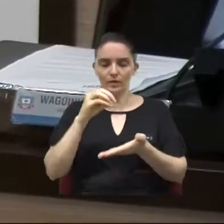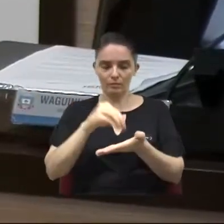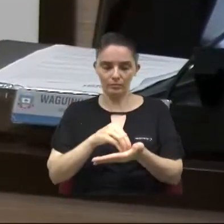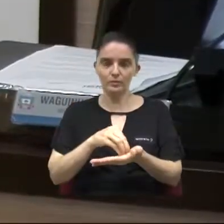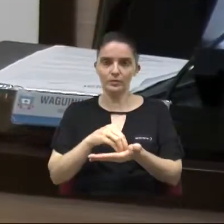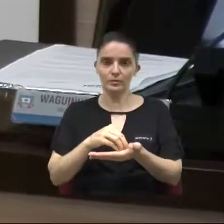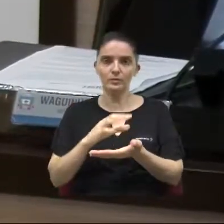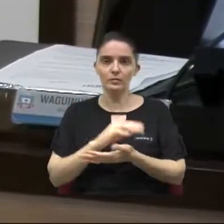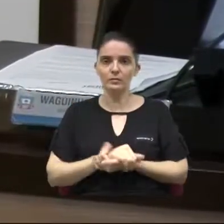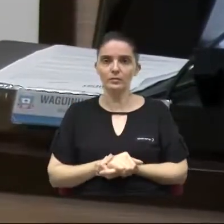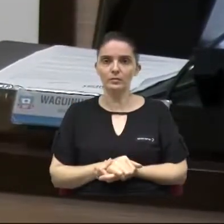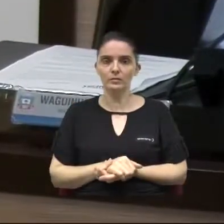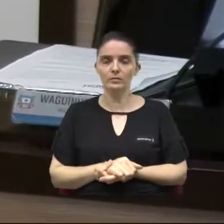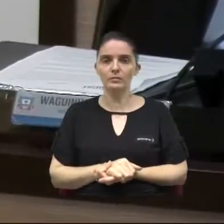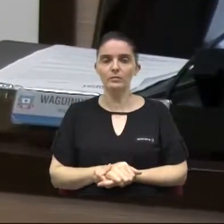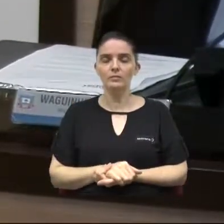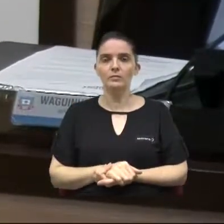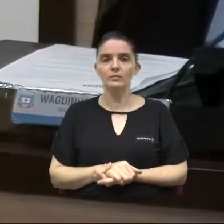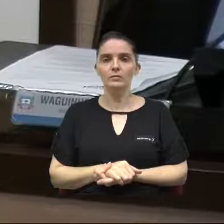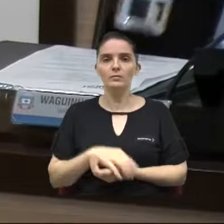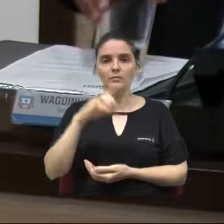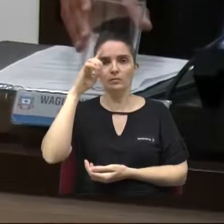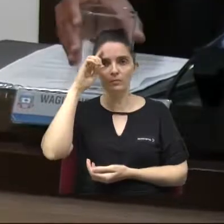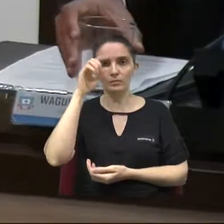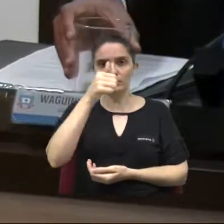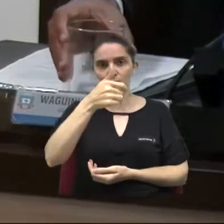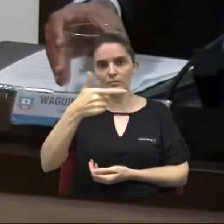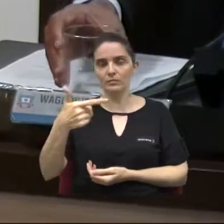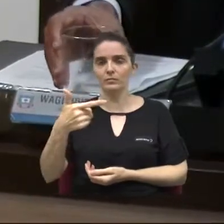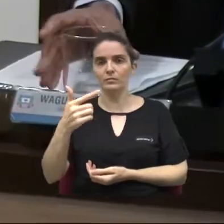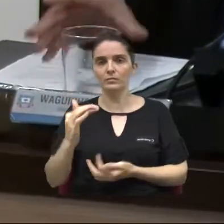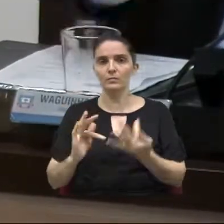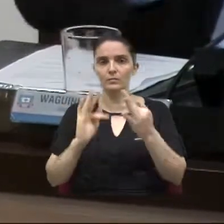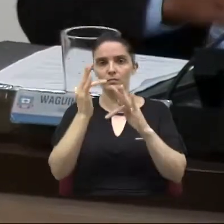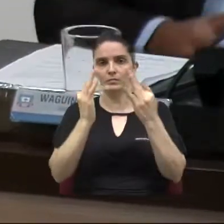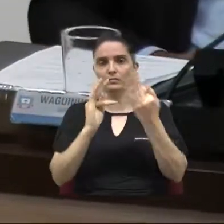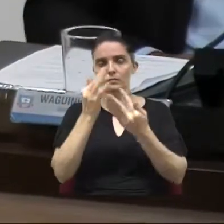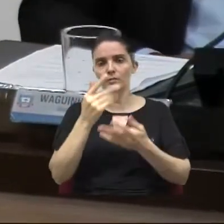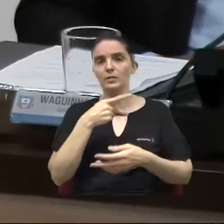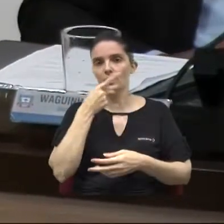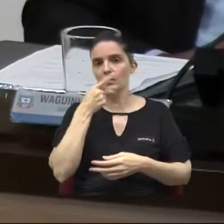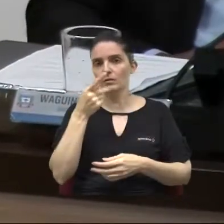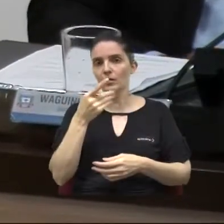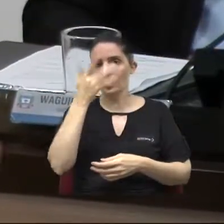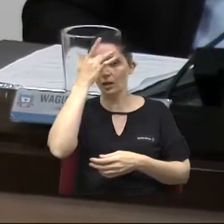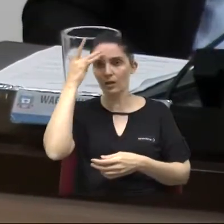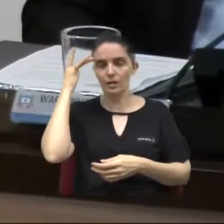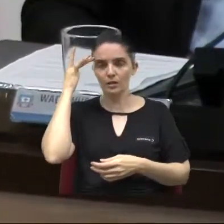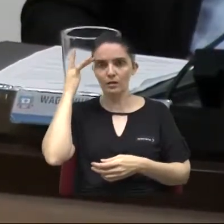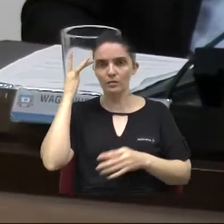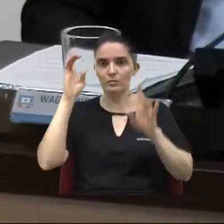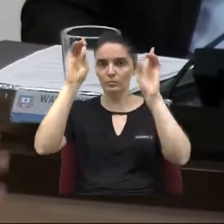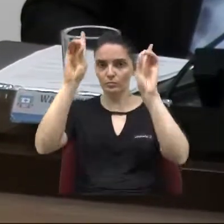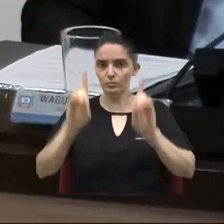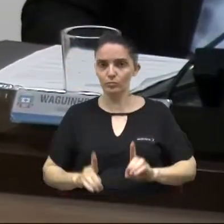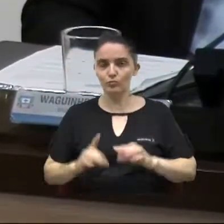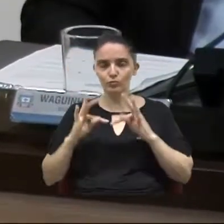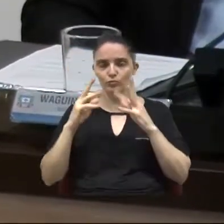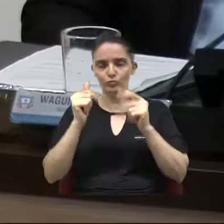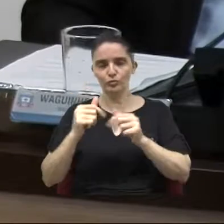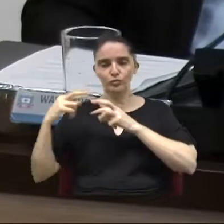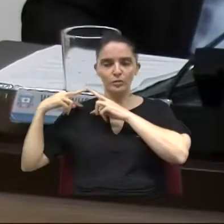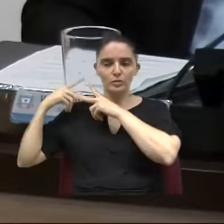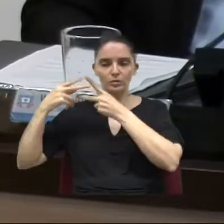prelo, e deverá ser feito no dia 12 de fevereiro. O lançamento é sobre pessoa com deficiência e sobre todas as alterações legais